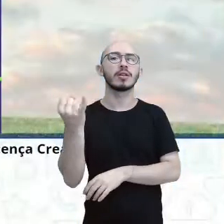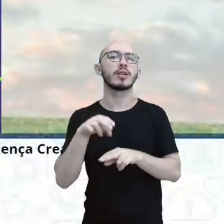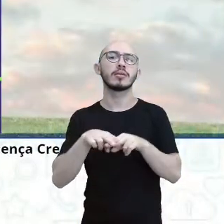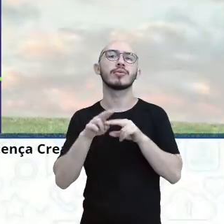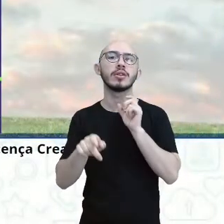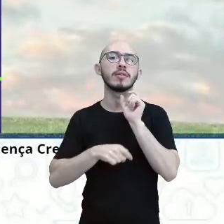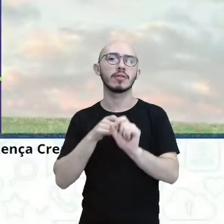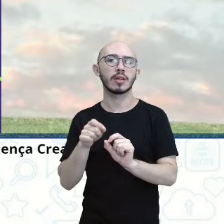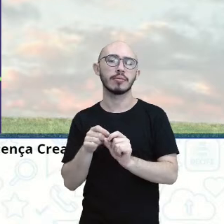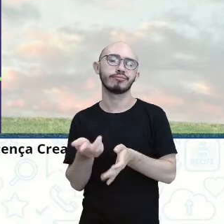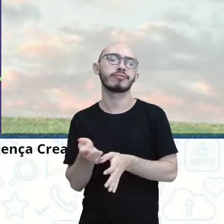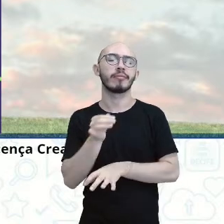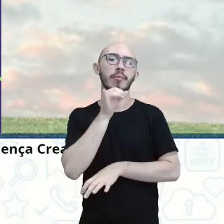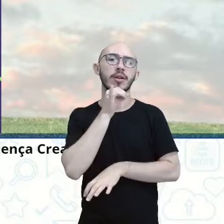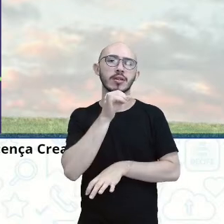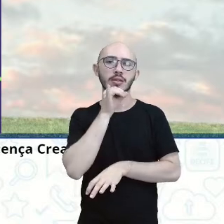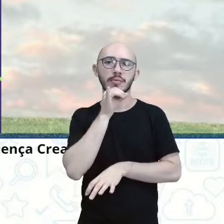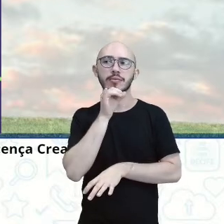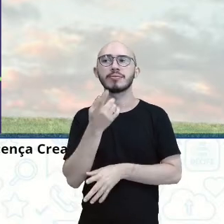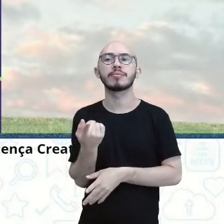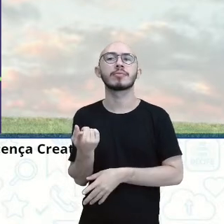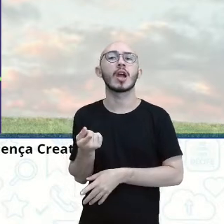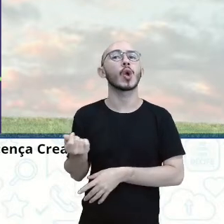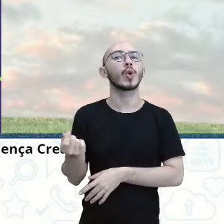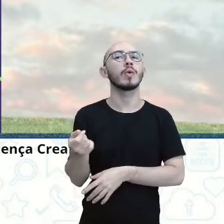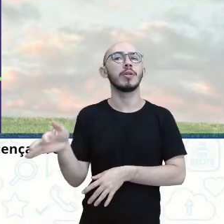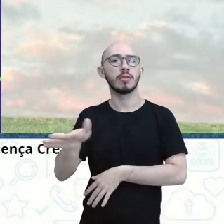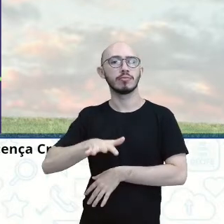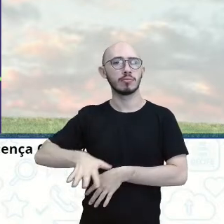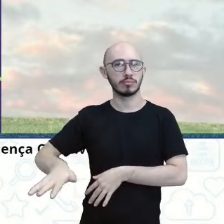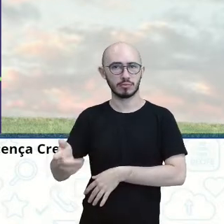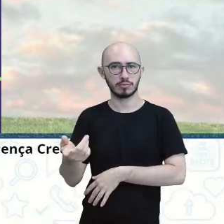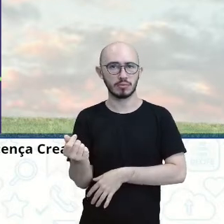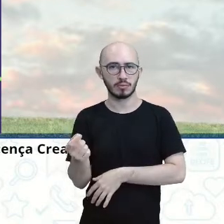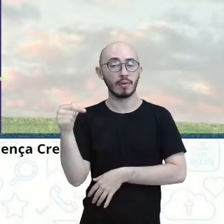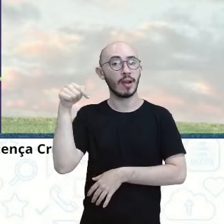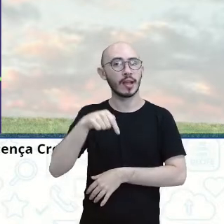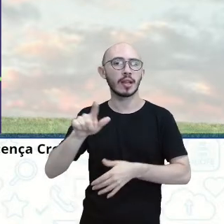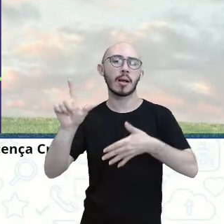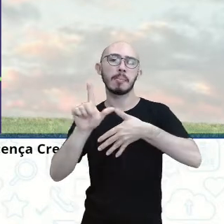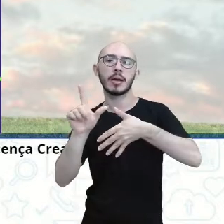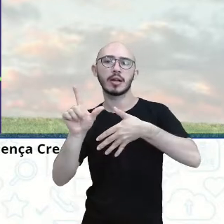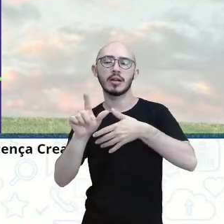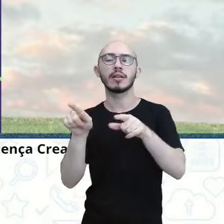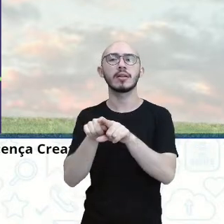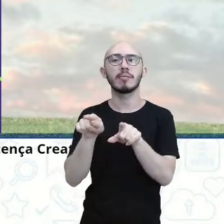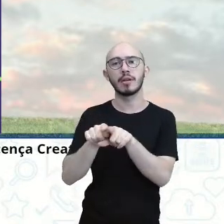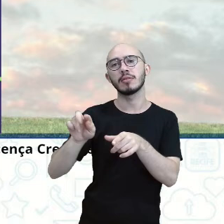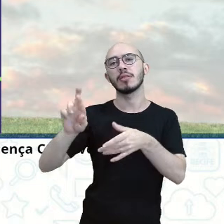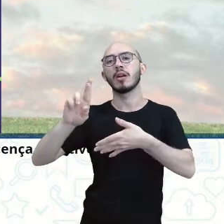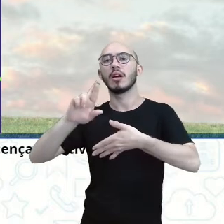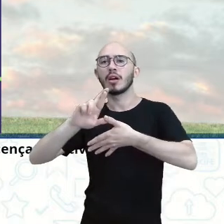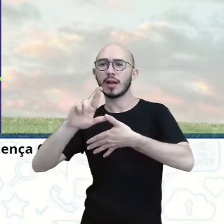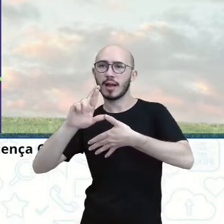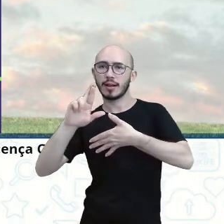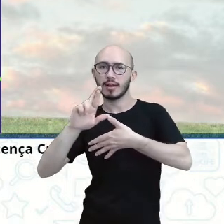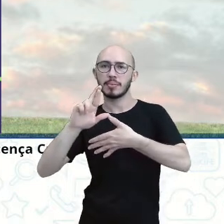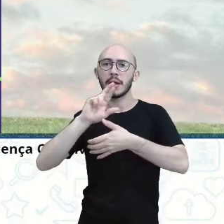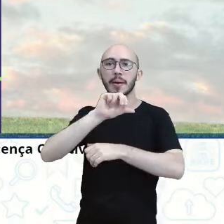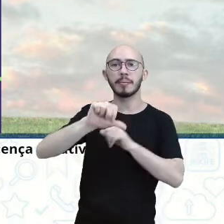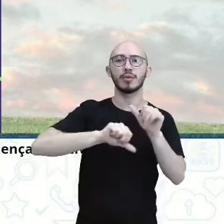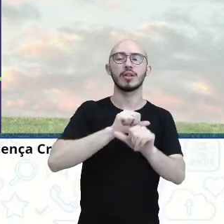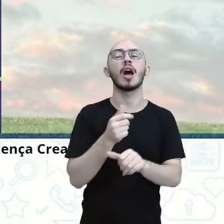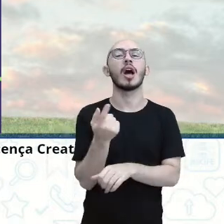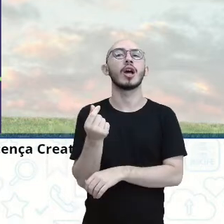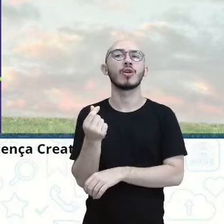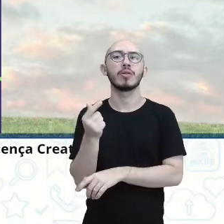exemplo, uma economia, né? Aliás, a gente promover aqui na América Latina e no Caribe a transição para uma economia menos